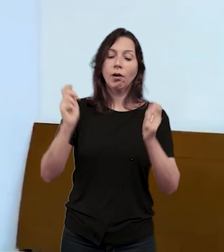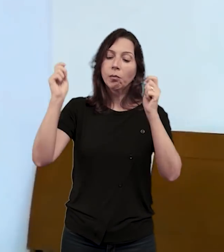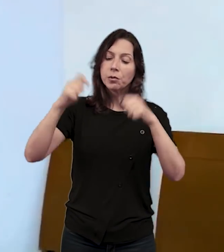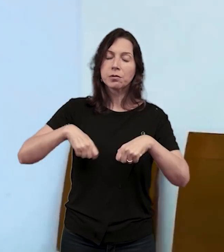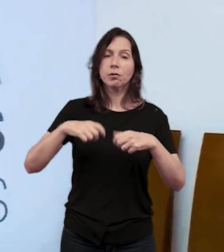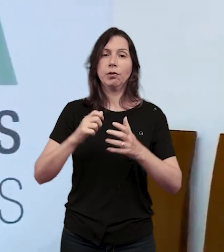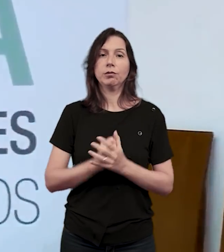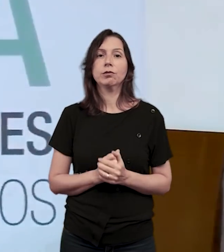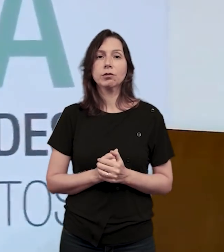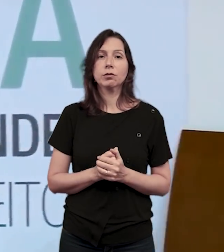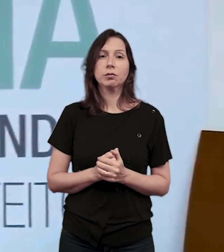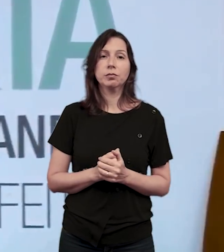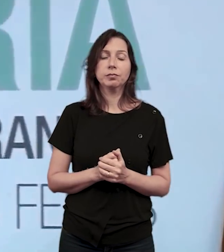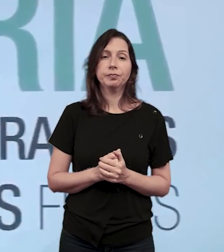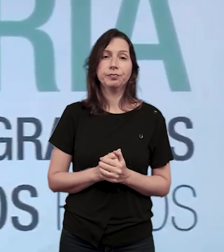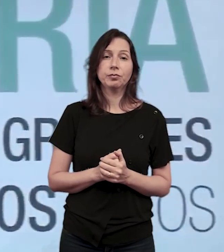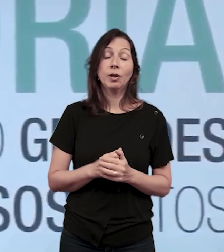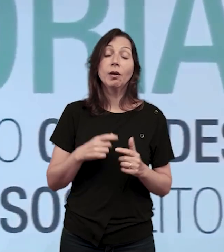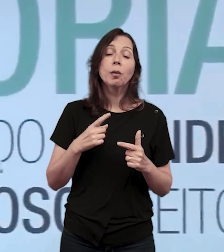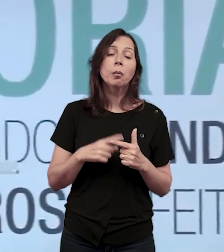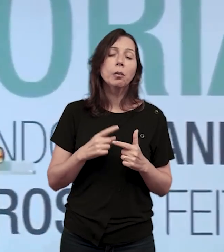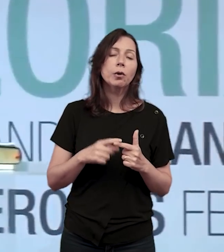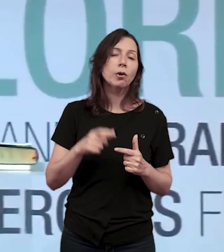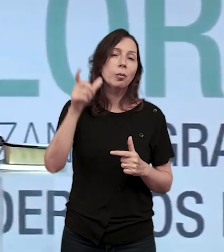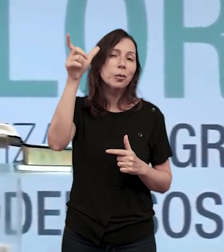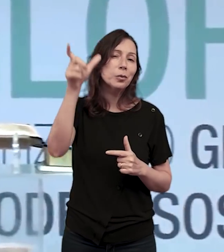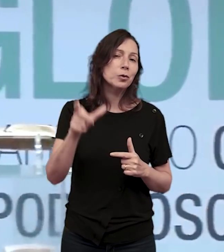Sabe por quê, meus irmãos? Um homem quebrantado, uma mulher